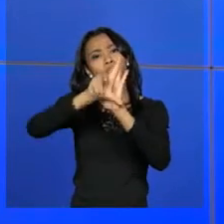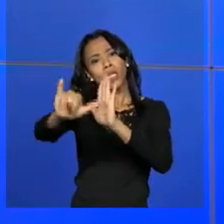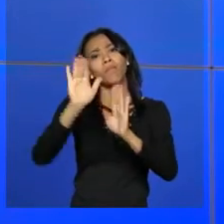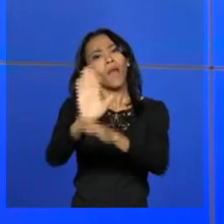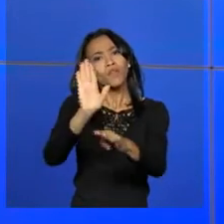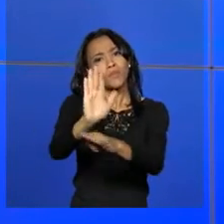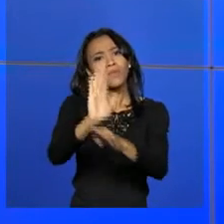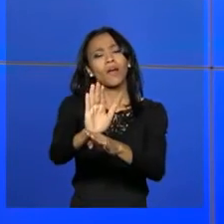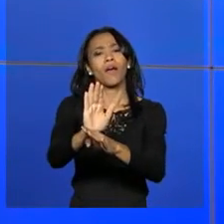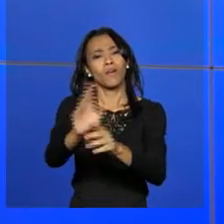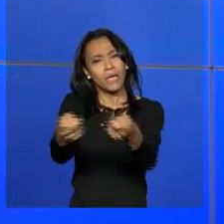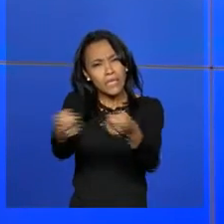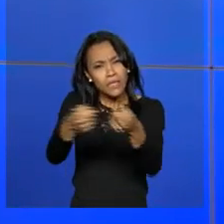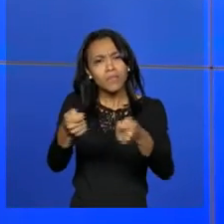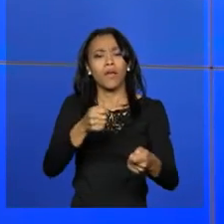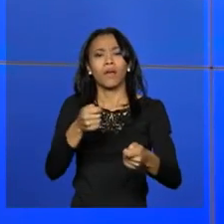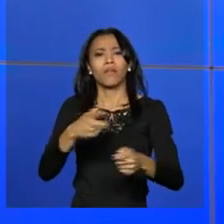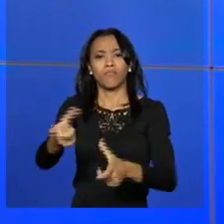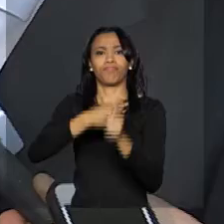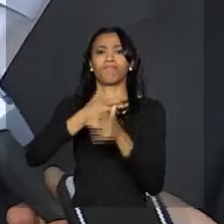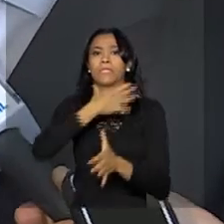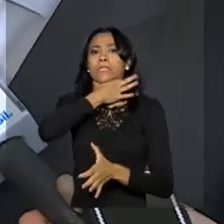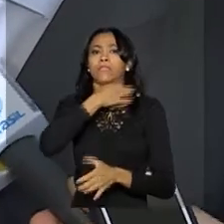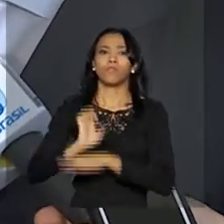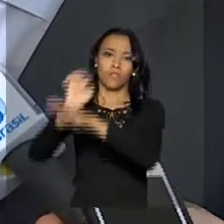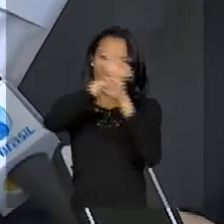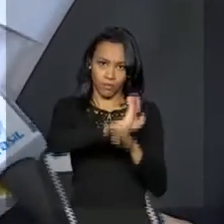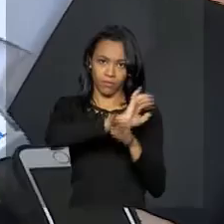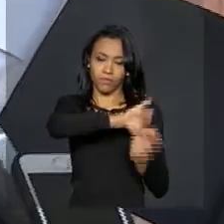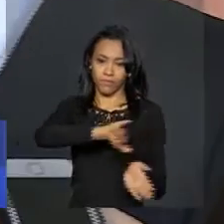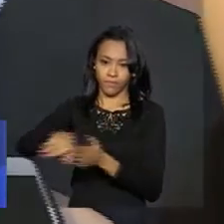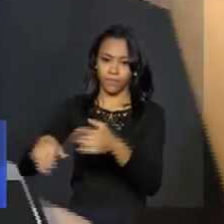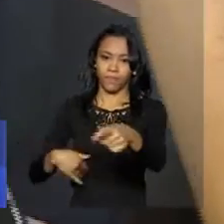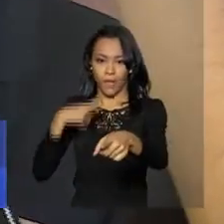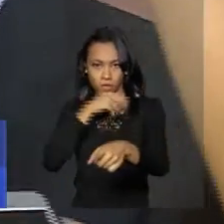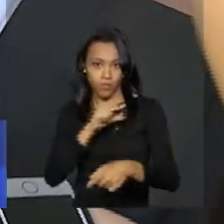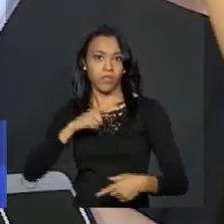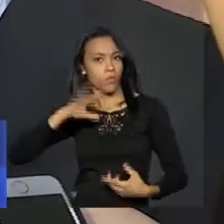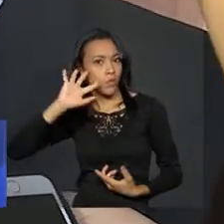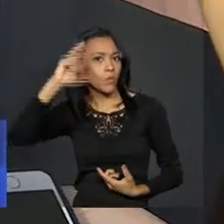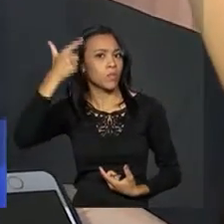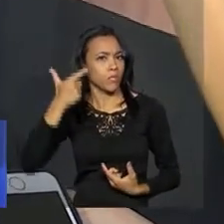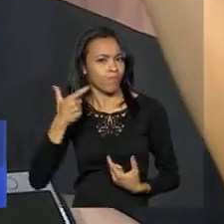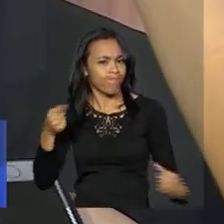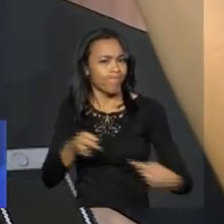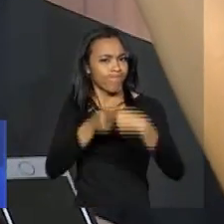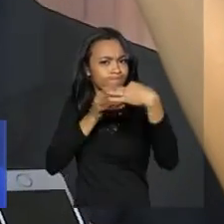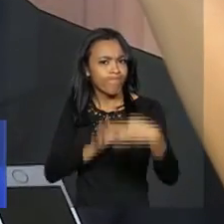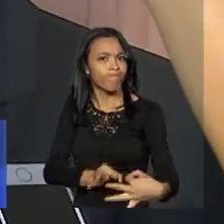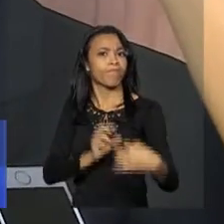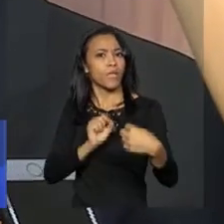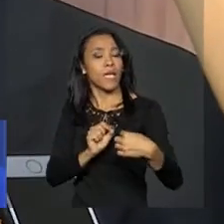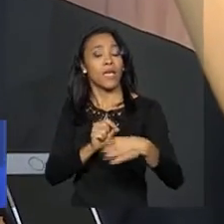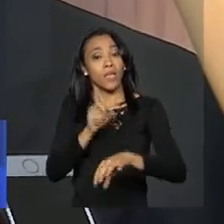a reequilibrar as dívidas dos estados. Achamos que temos uma solução que é mais adequada, que é a solução do alongamento